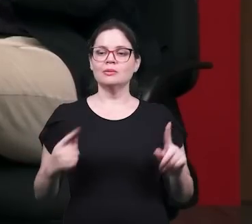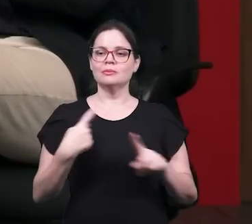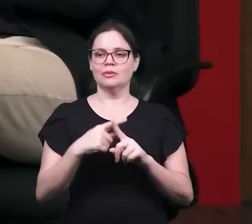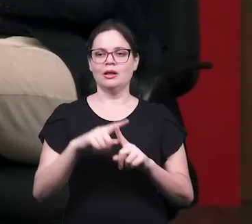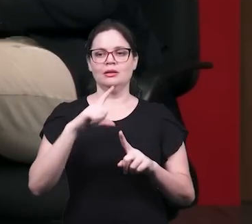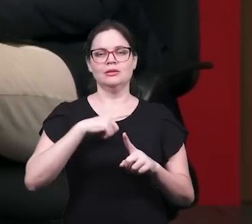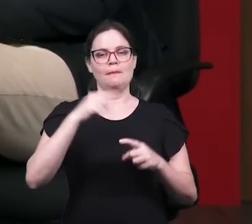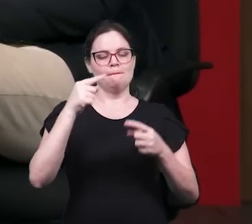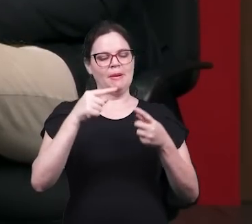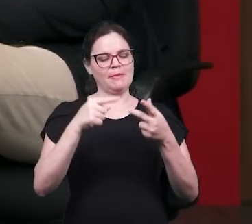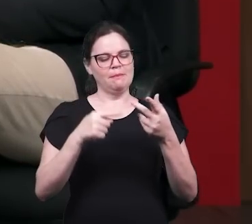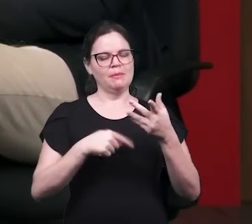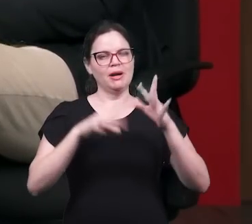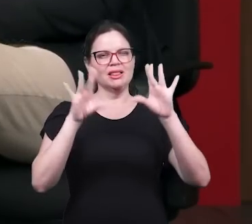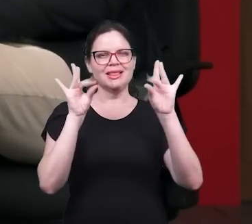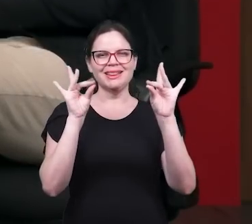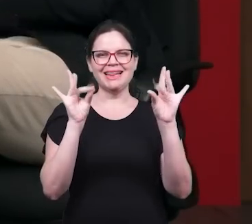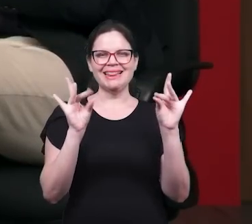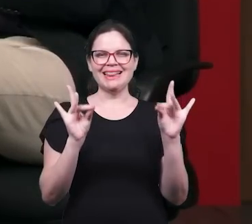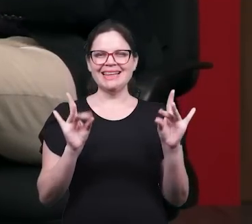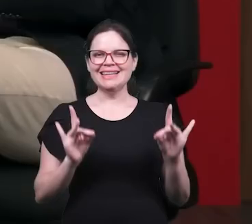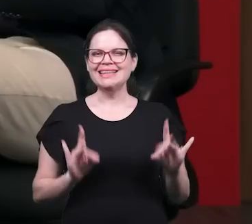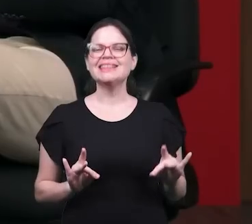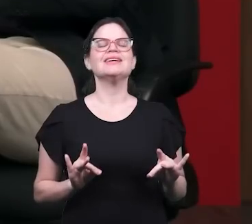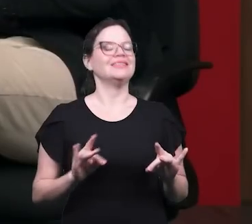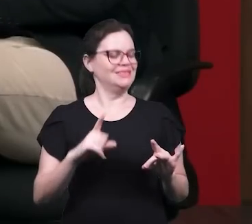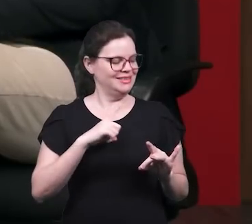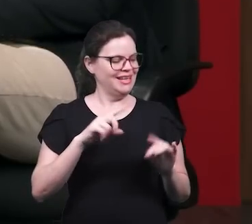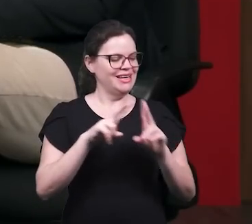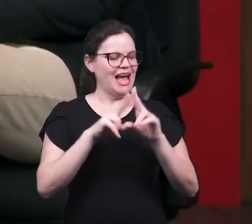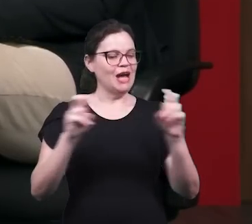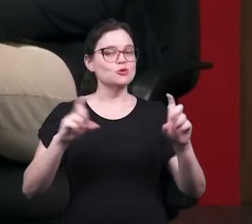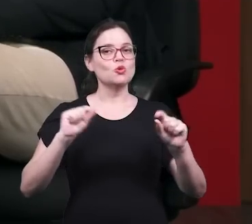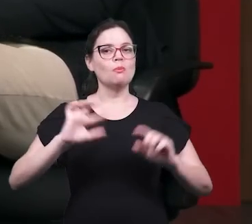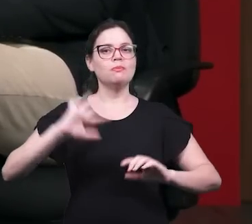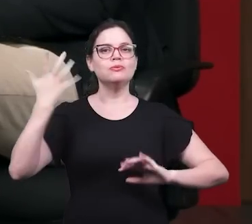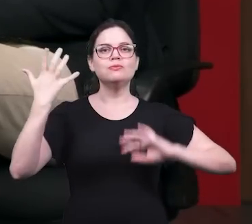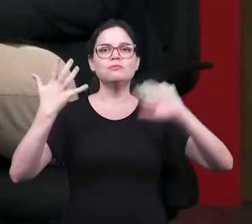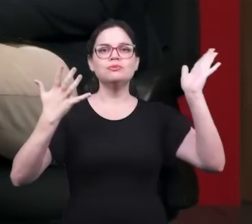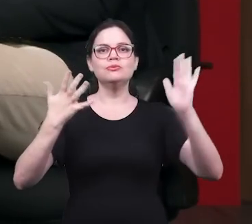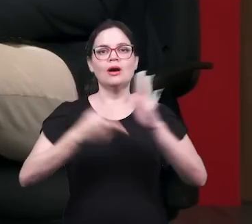há muitos detalhes a respeito destes sinais da vinda do Senhor